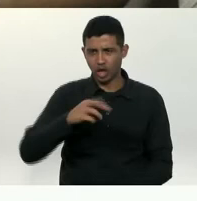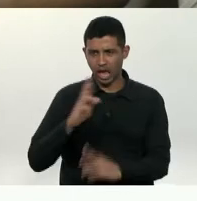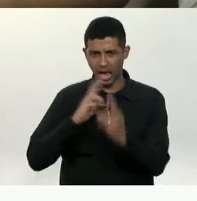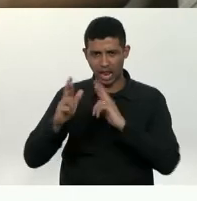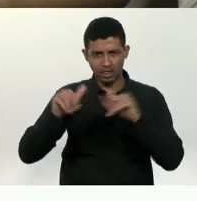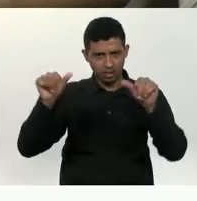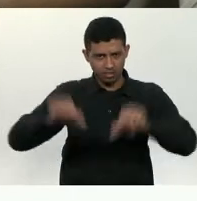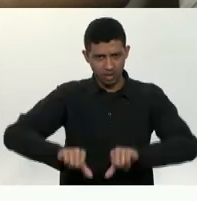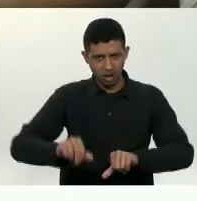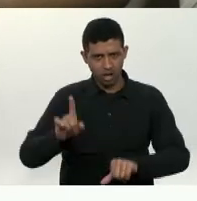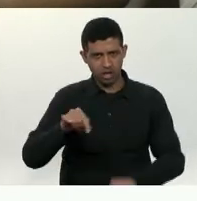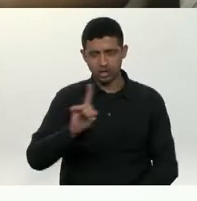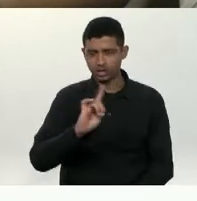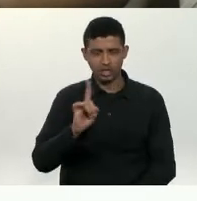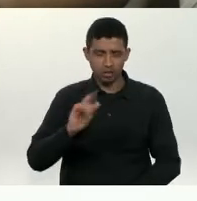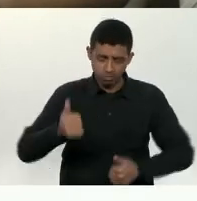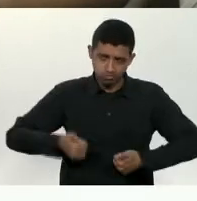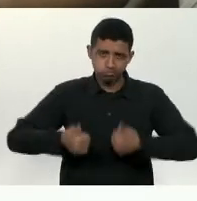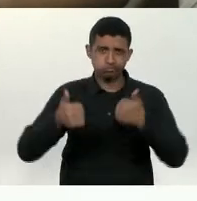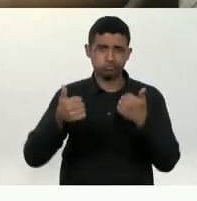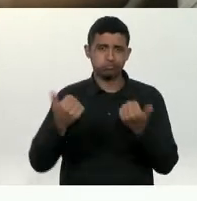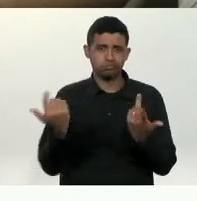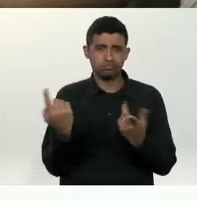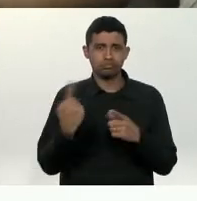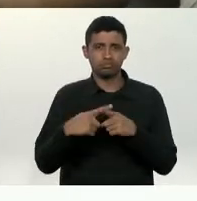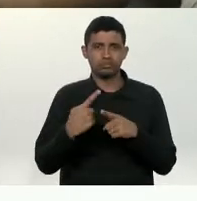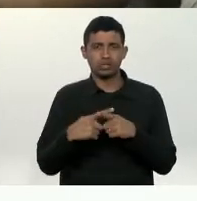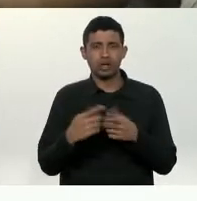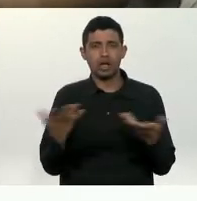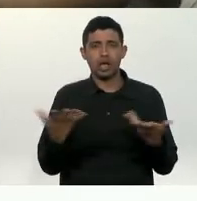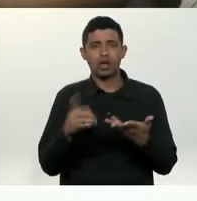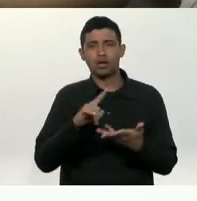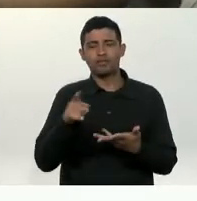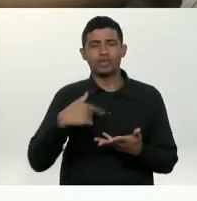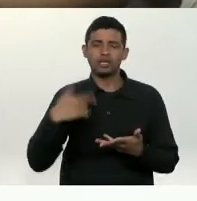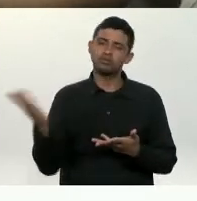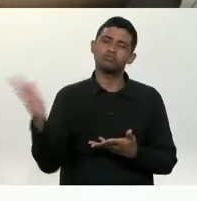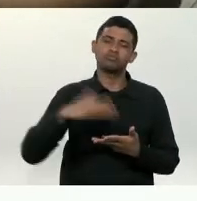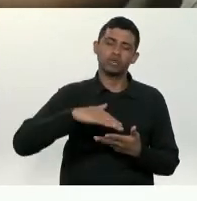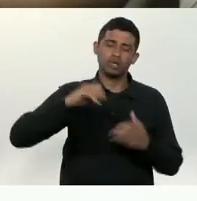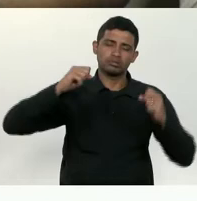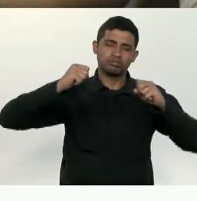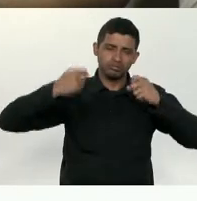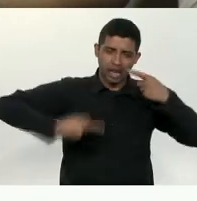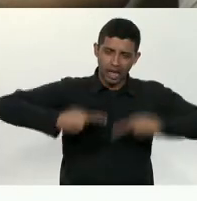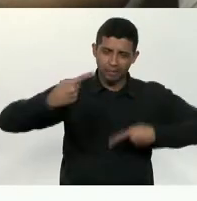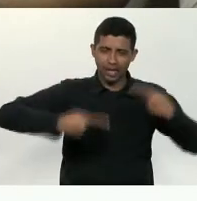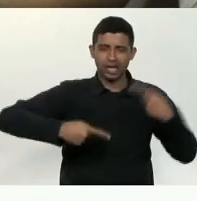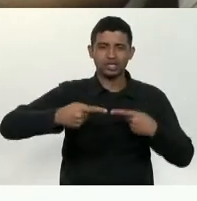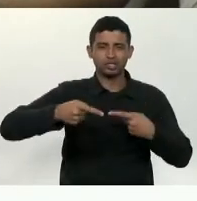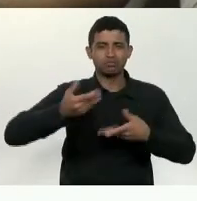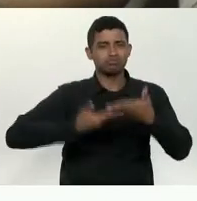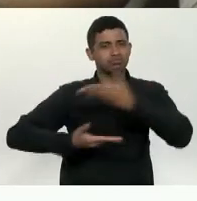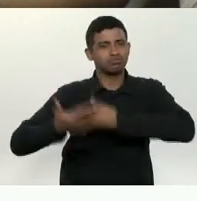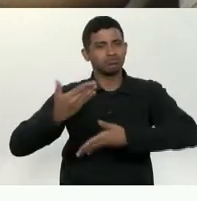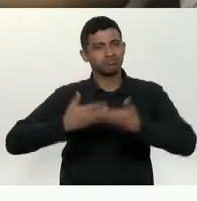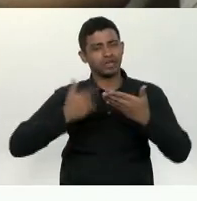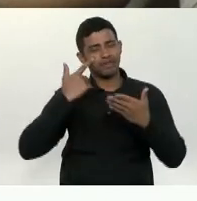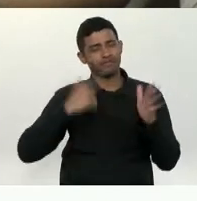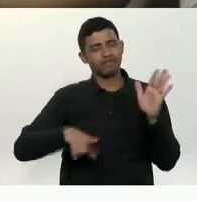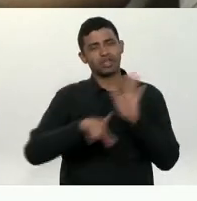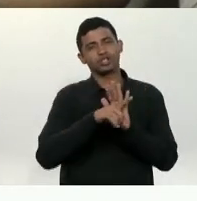na verdade, pelo contrário, torna melhor, porque agora eles vêm para o âmbito do debate participar da construção dessa nova regulação, dessa nova